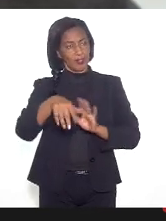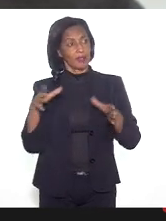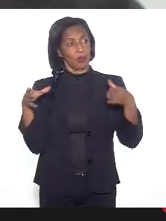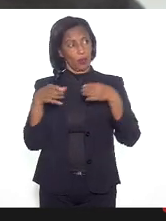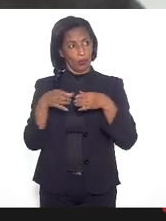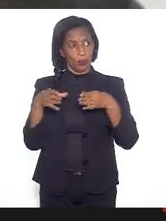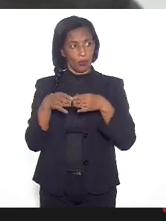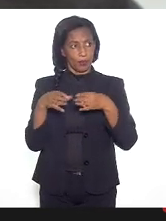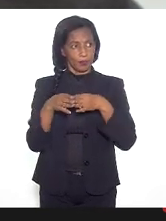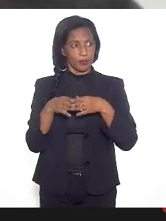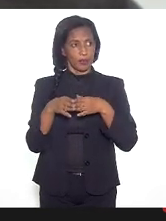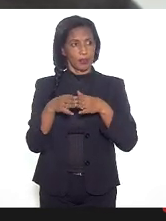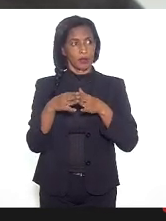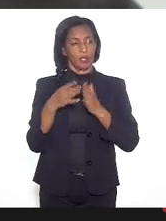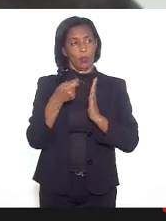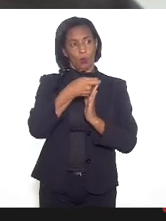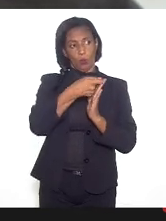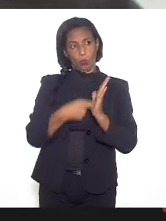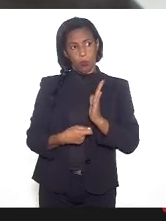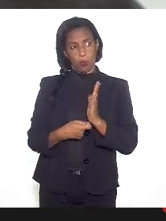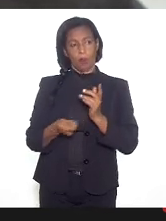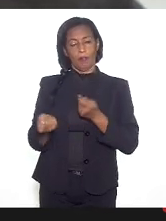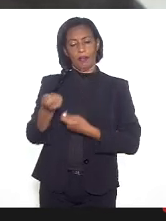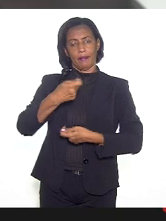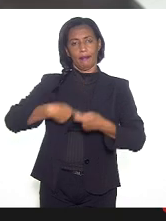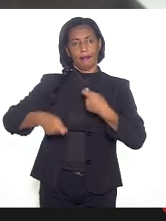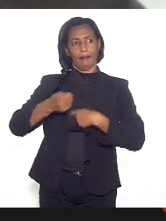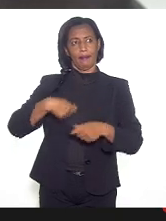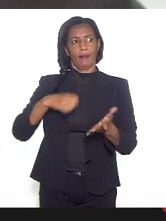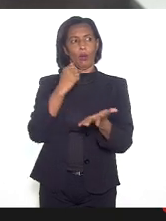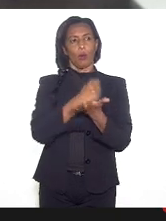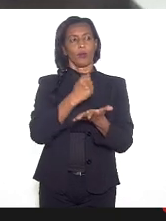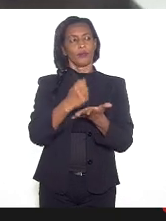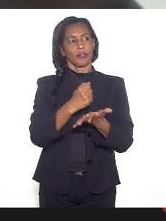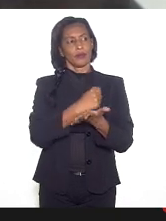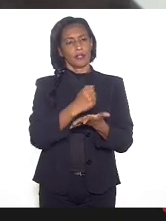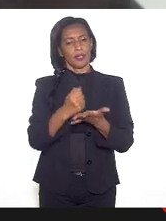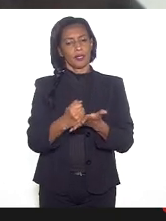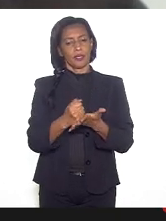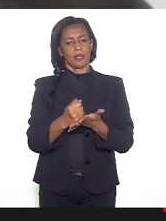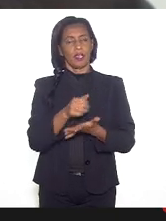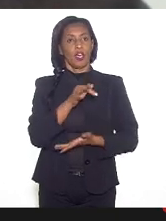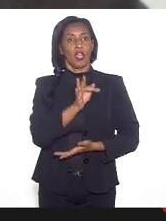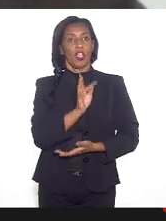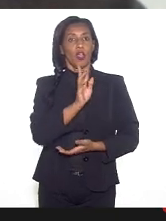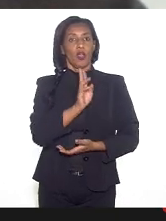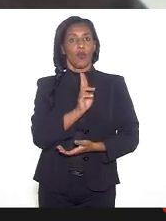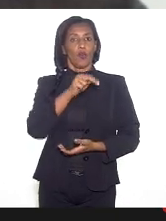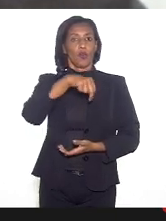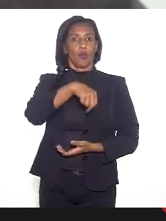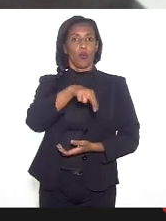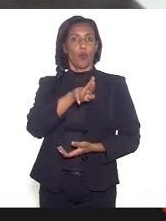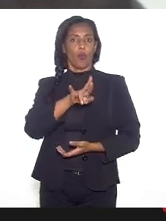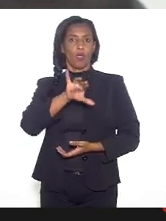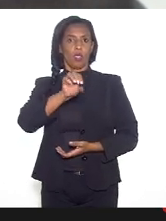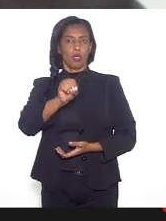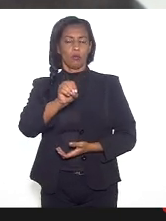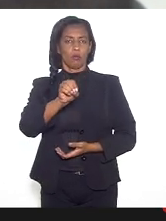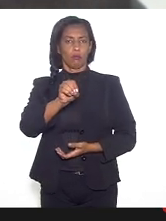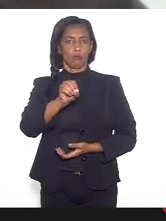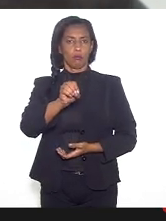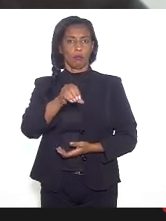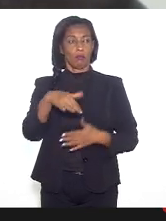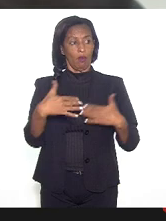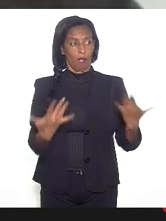comissão o requerimento para deste processo administrativo que ensejou a contratação da FUNRIO. Então,